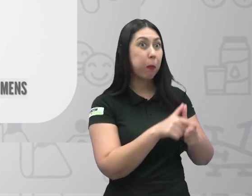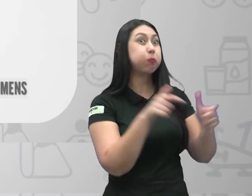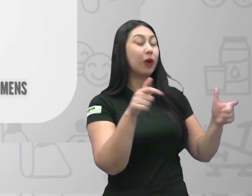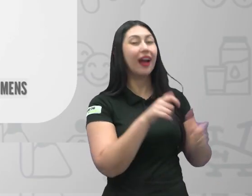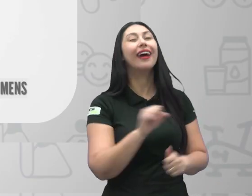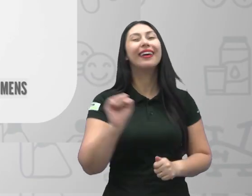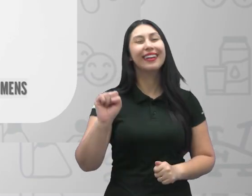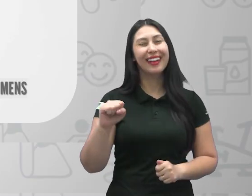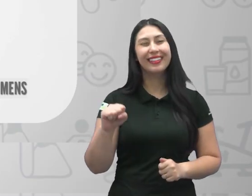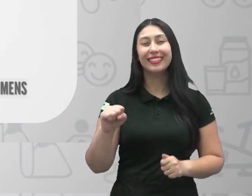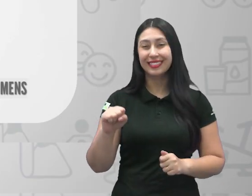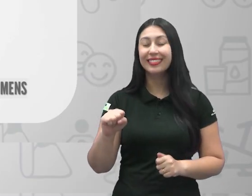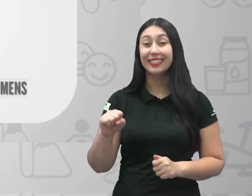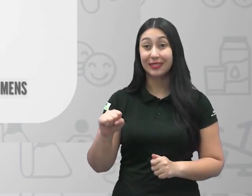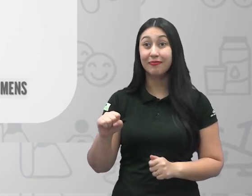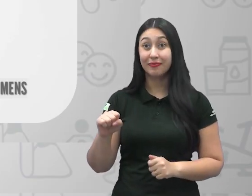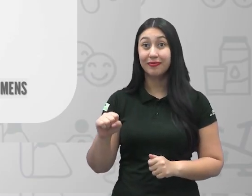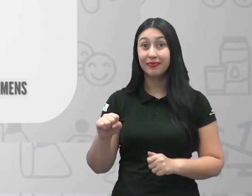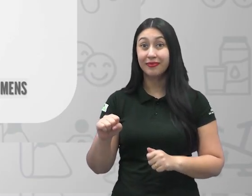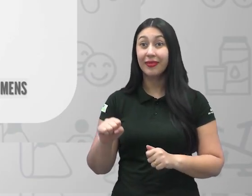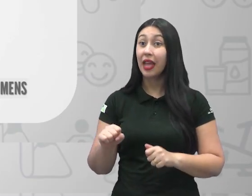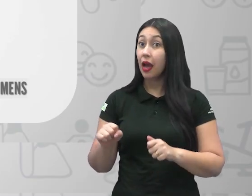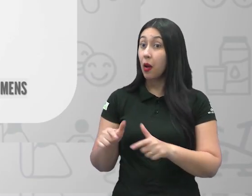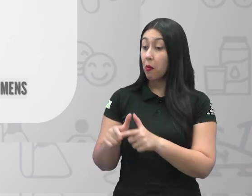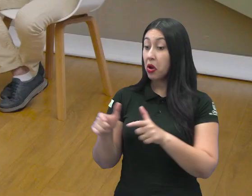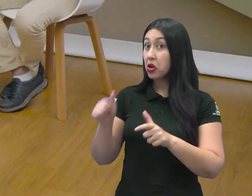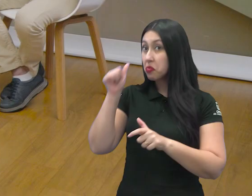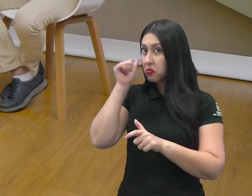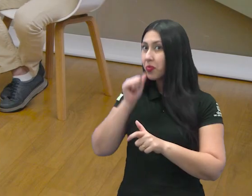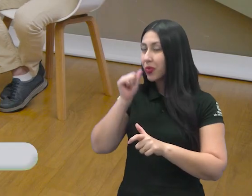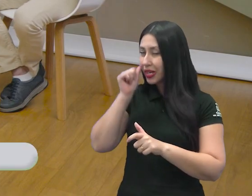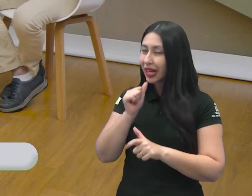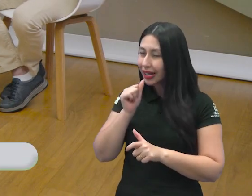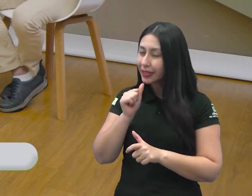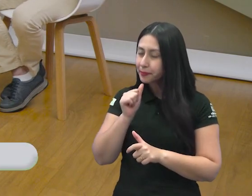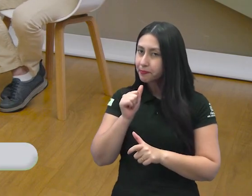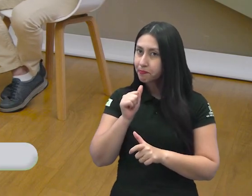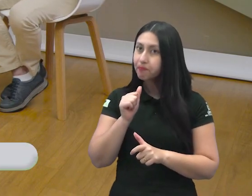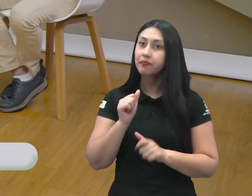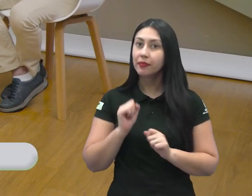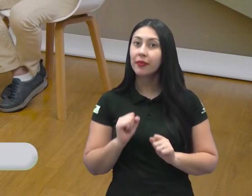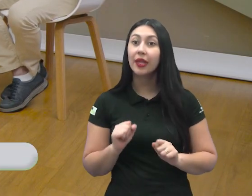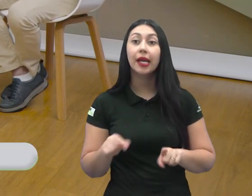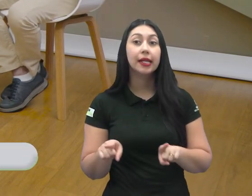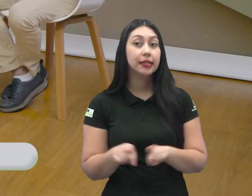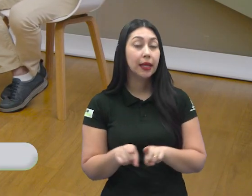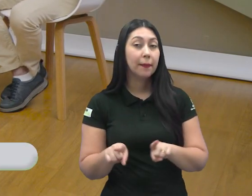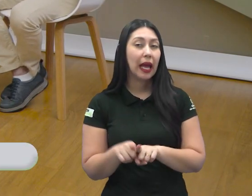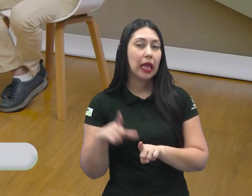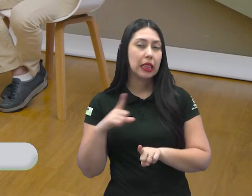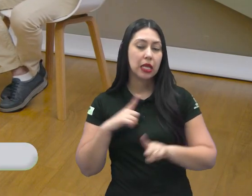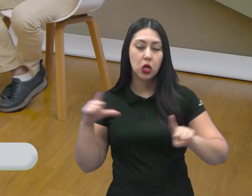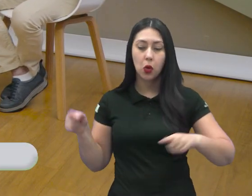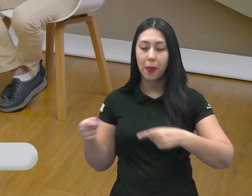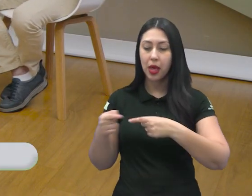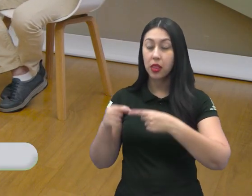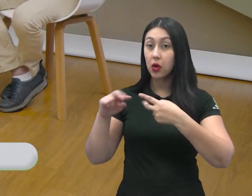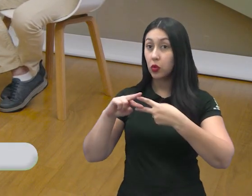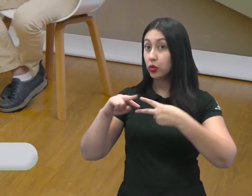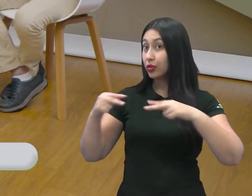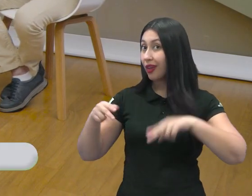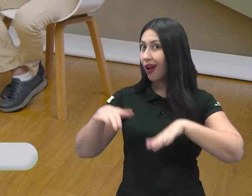né? Acomete muito mais as mulheres do que os homens, além do seu fator genético, o uso de